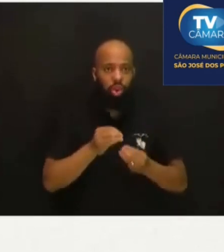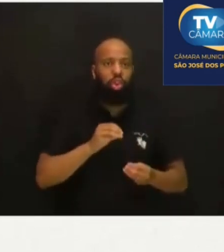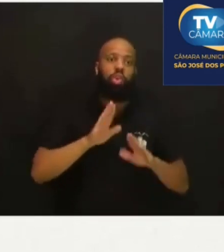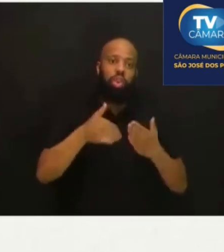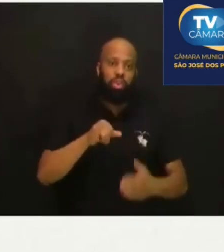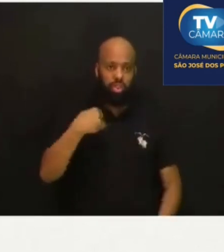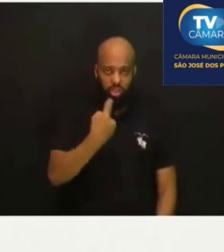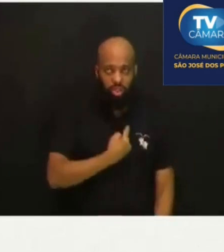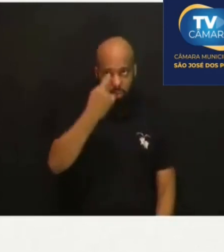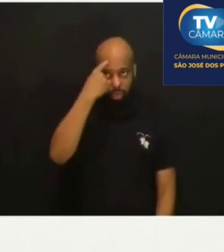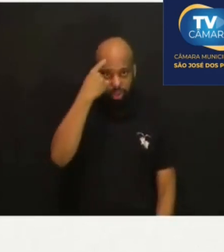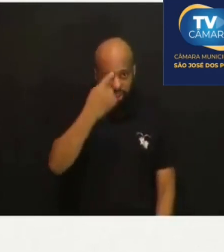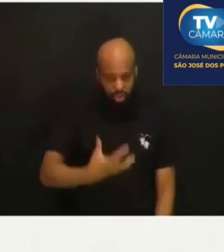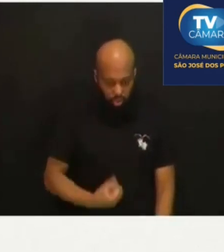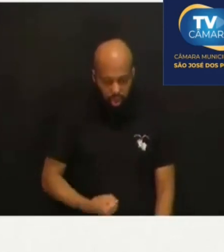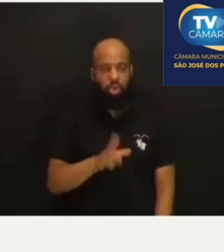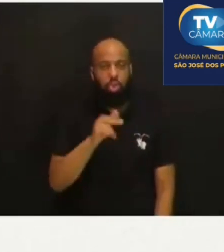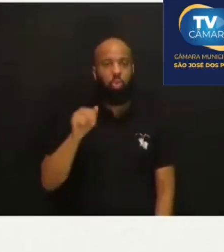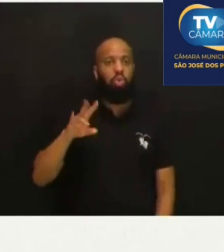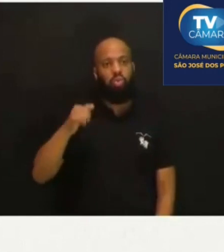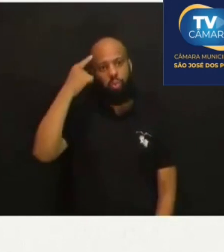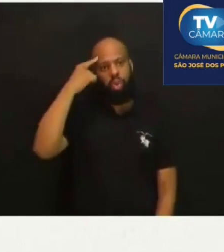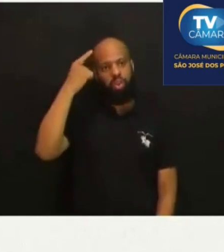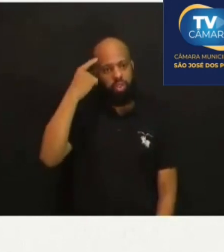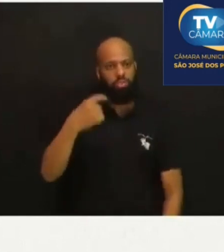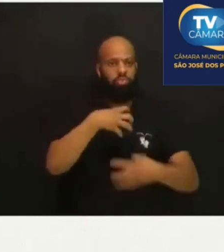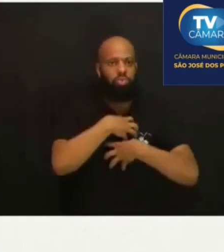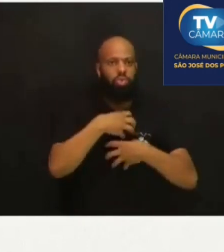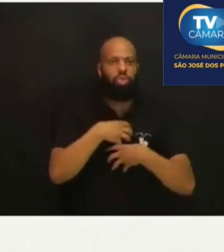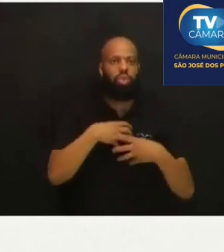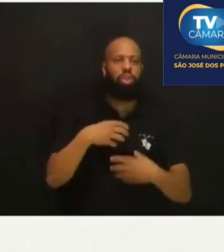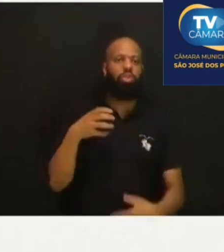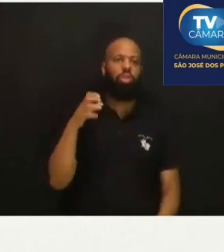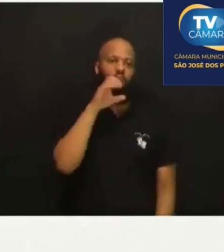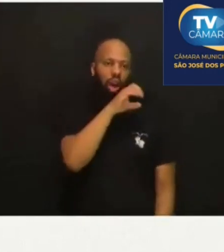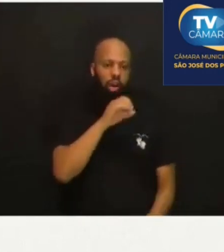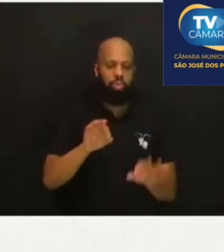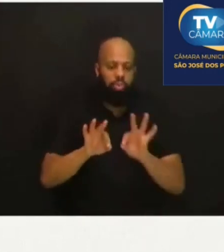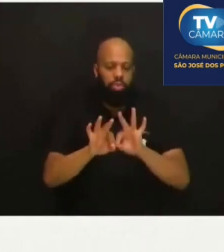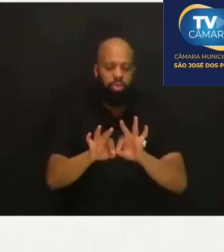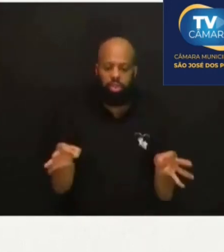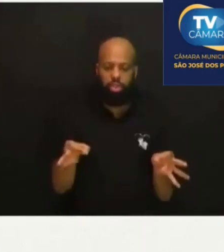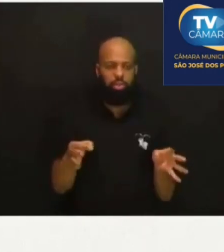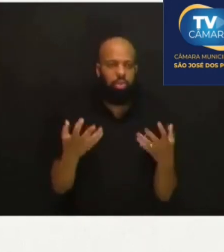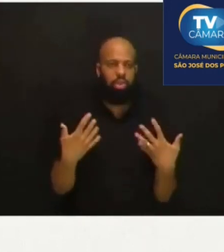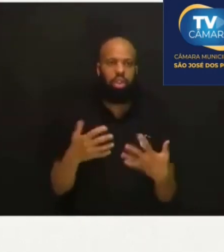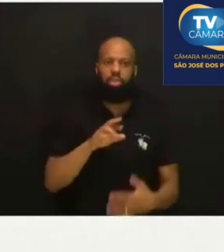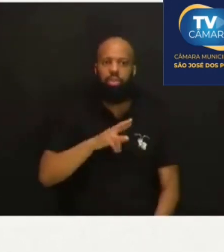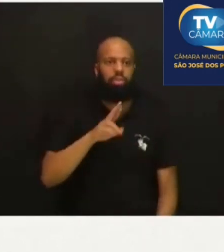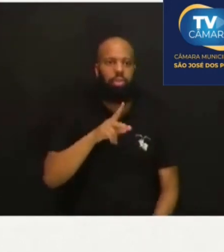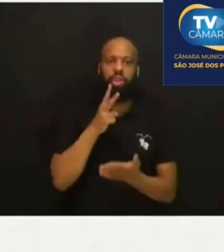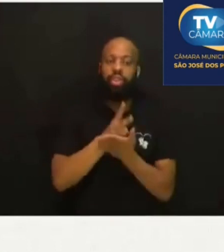nós pensarmos num aborto, a gente nunca vai poder pensar nele como algo delicado, como algo suave. Ele é